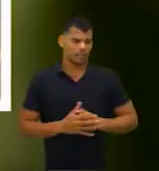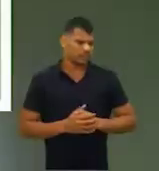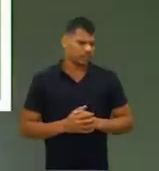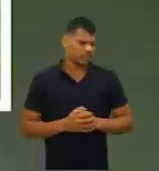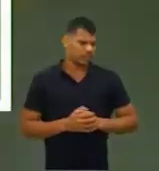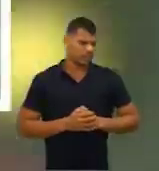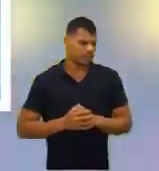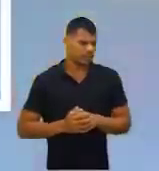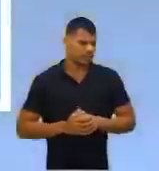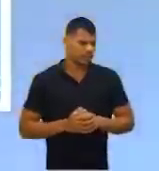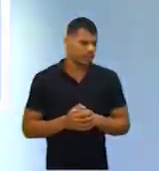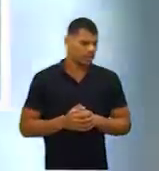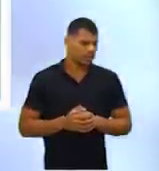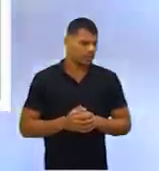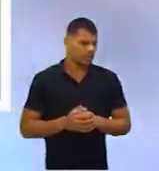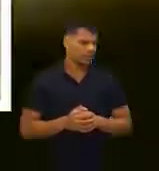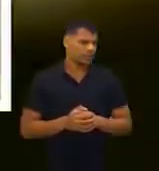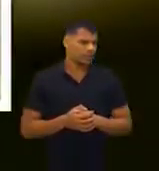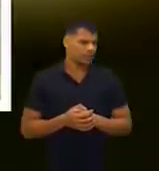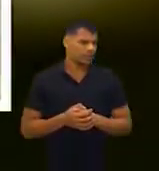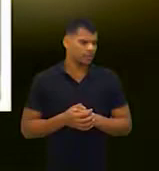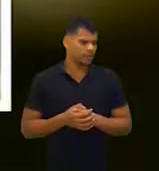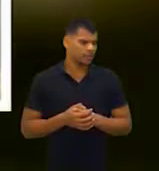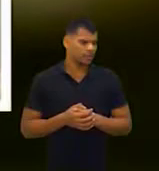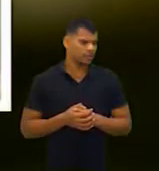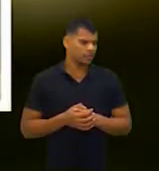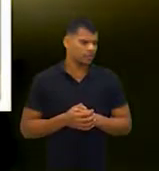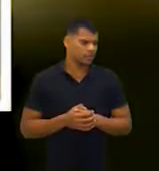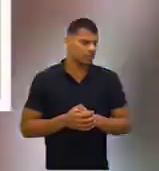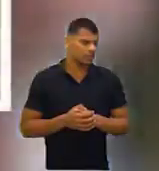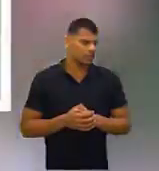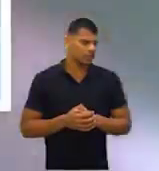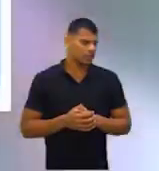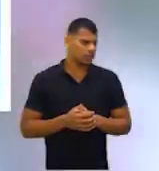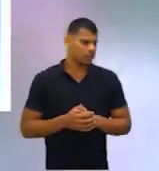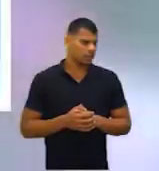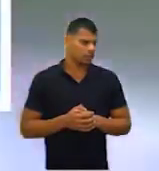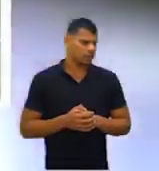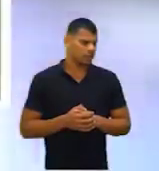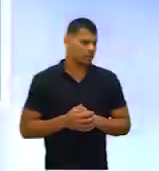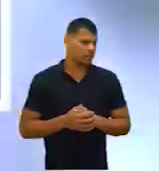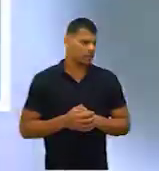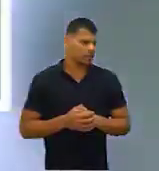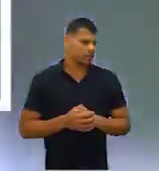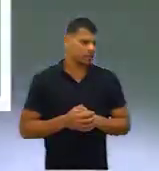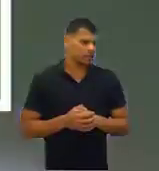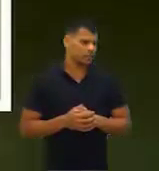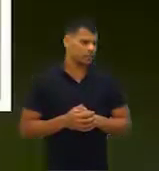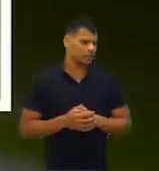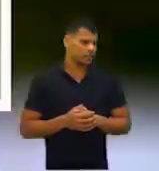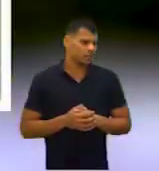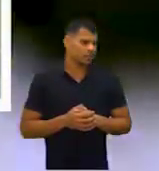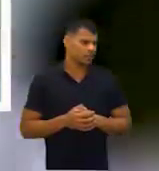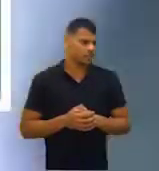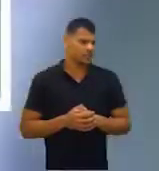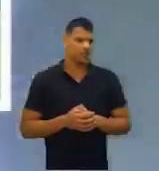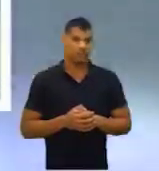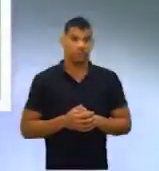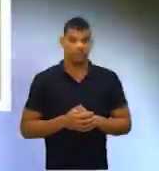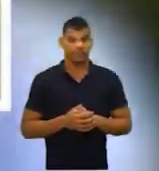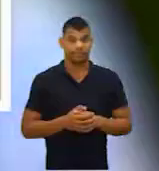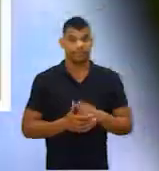Doméstica, ela era doméstica, sem carteira assinada, só caía em cilada,